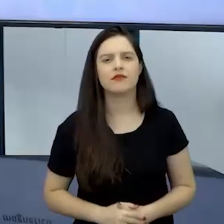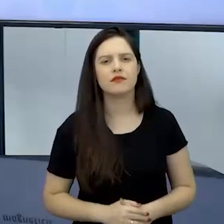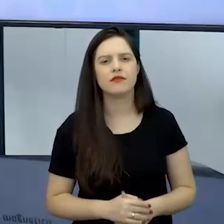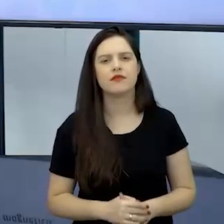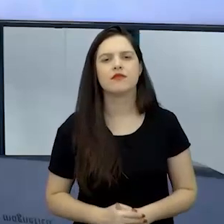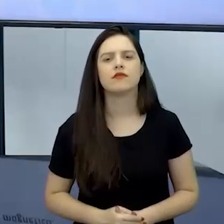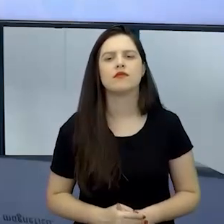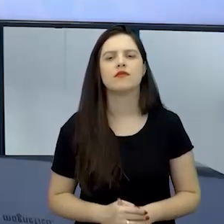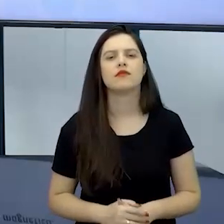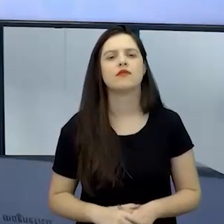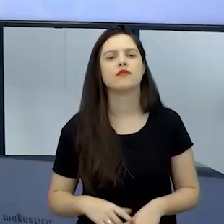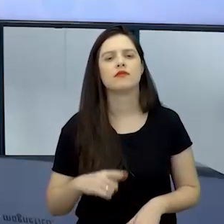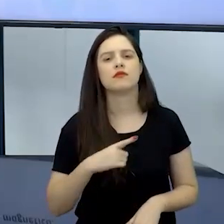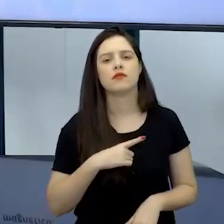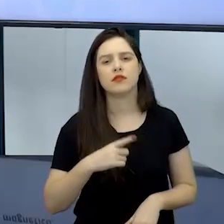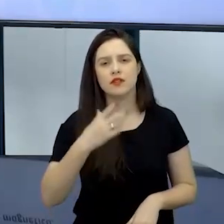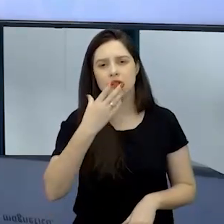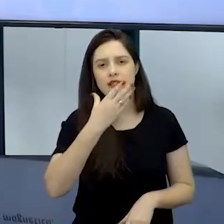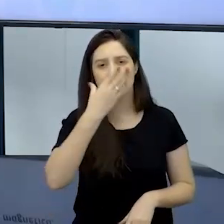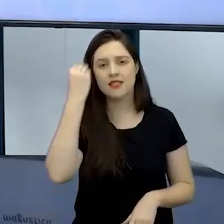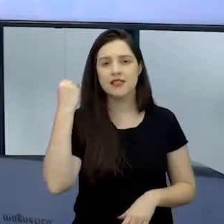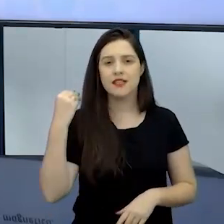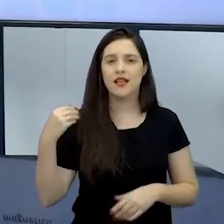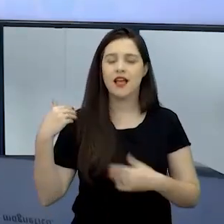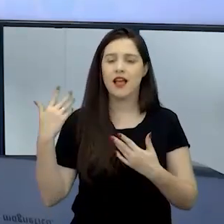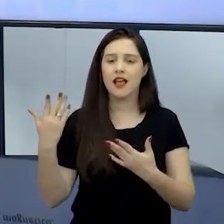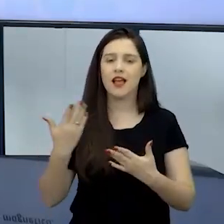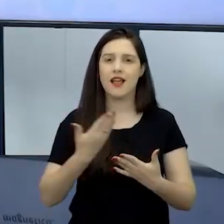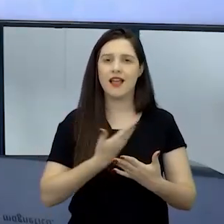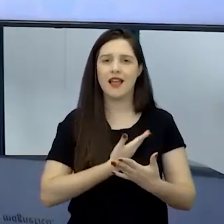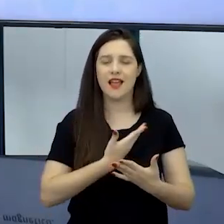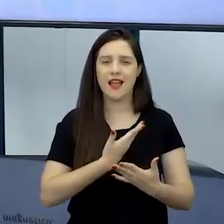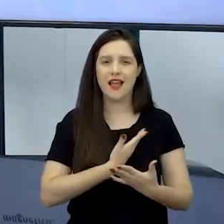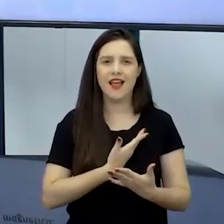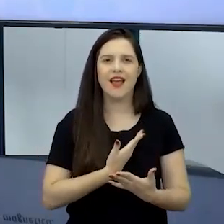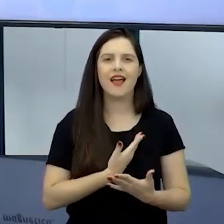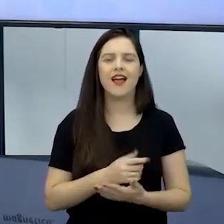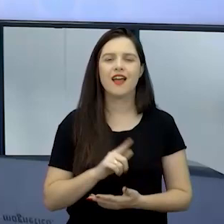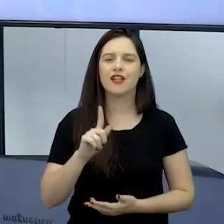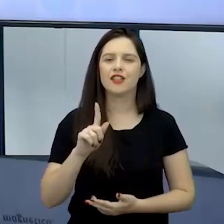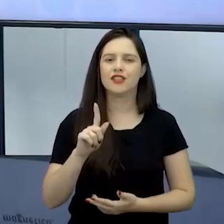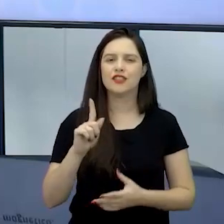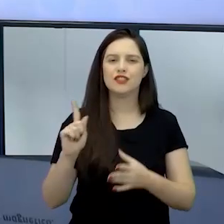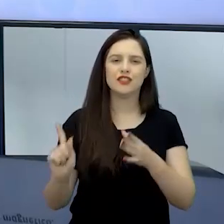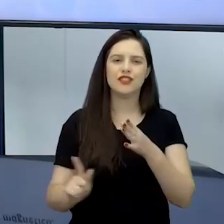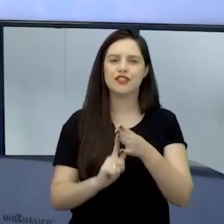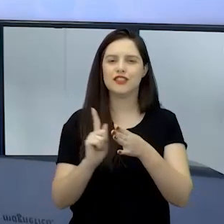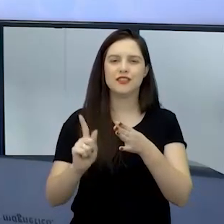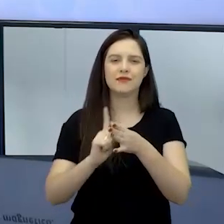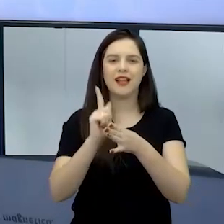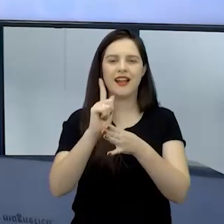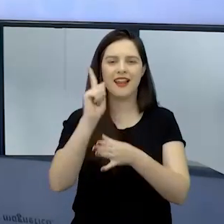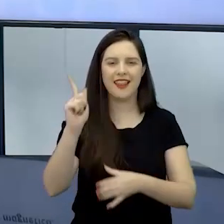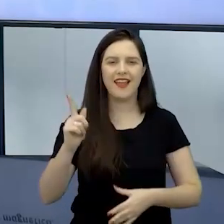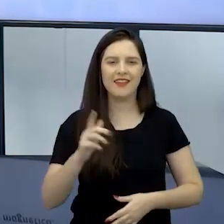não esquecendo também, ó, já tá falando aqui, esquecendo dela, a nossa atriz principal, a Fala, Gibalina!